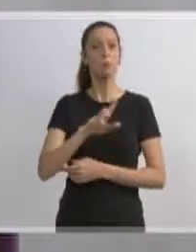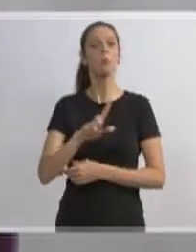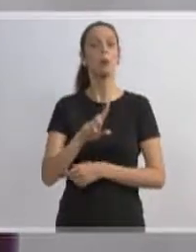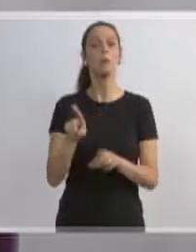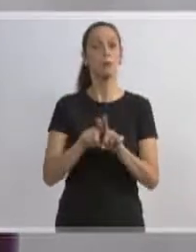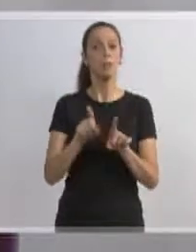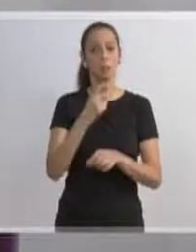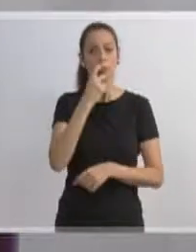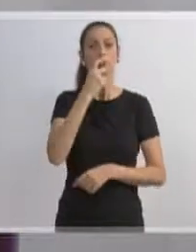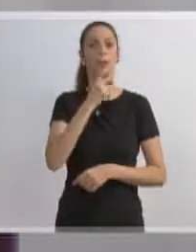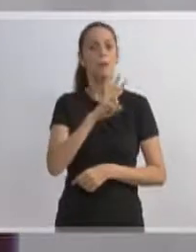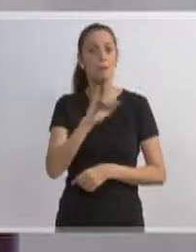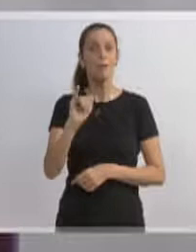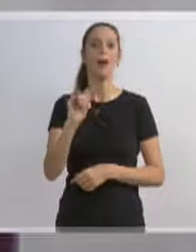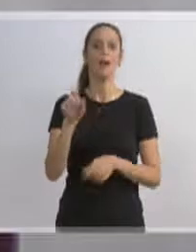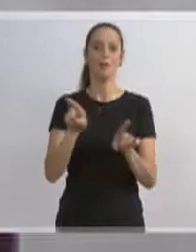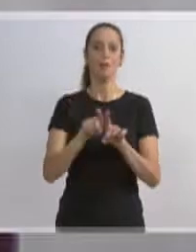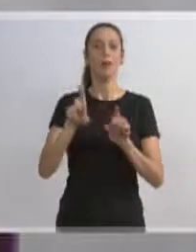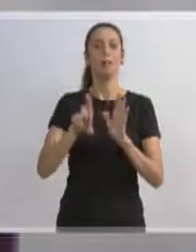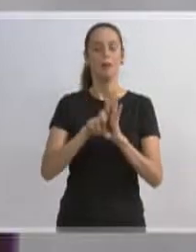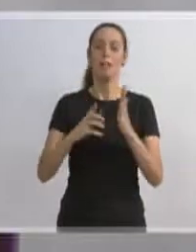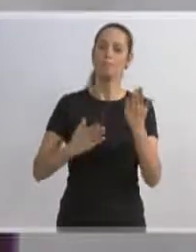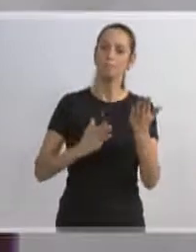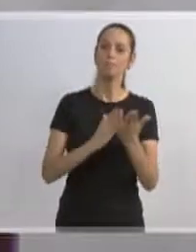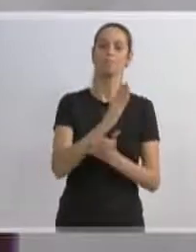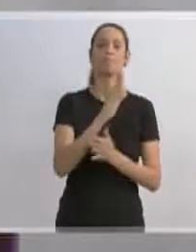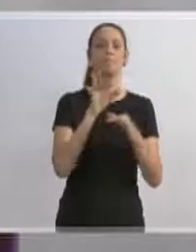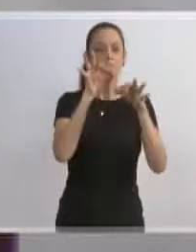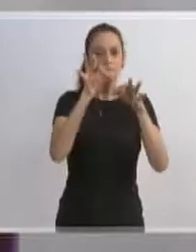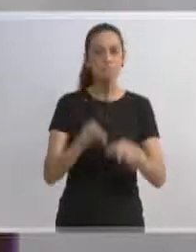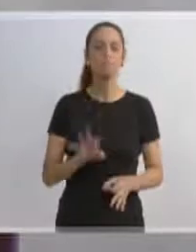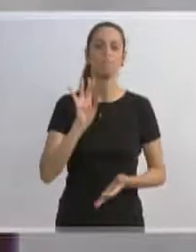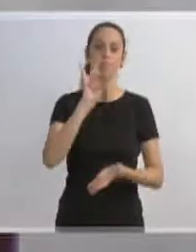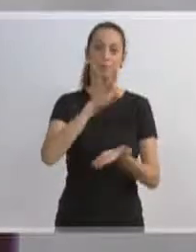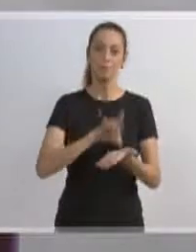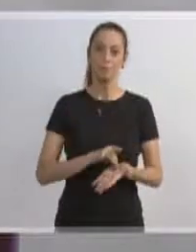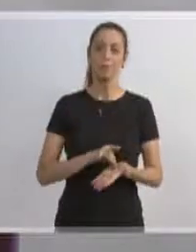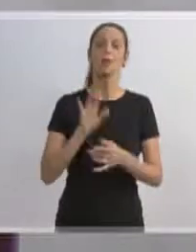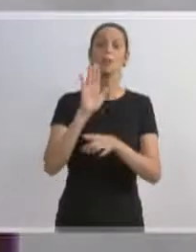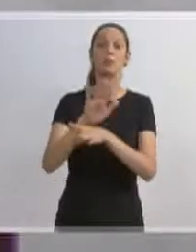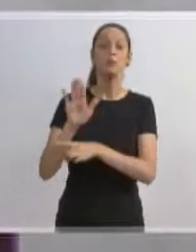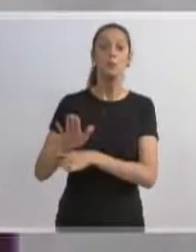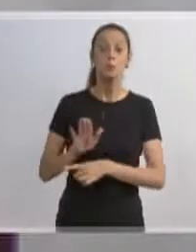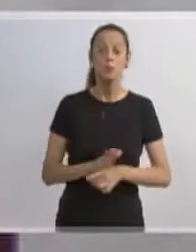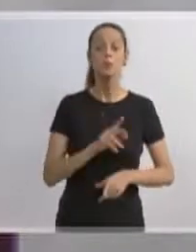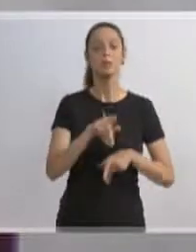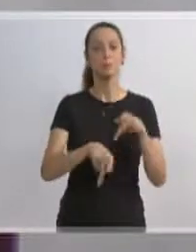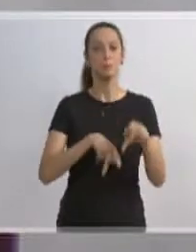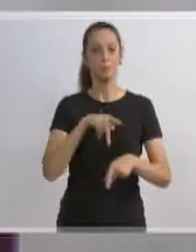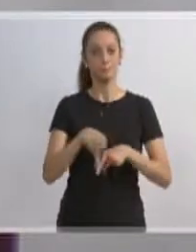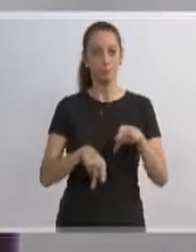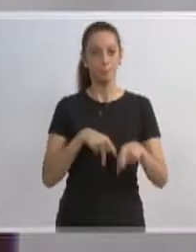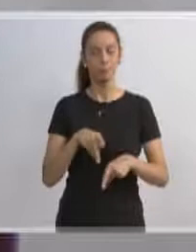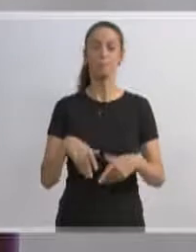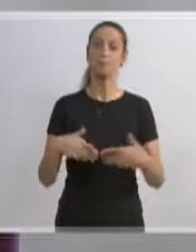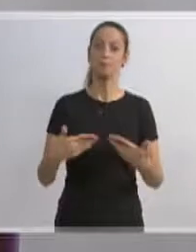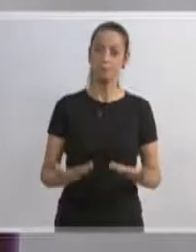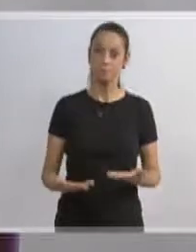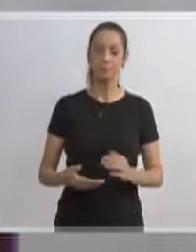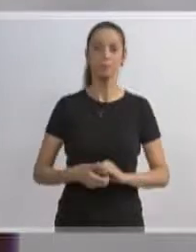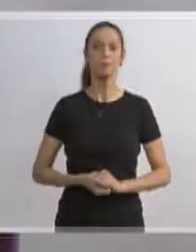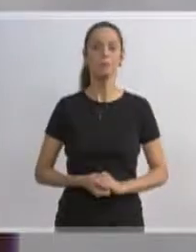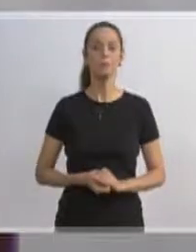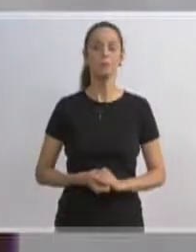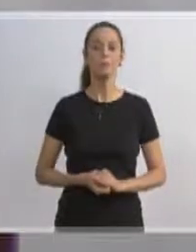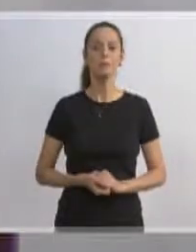seja sancionado para que a gente possa ter efetivado na nossa cidade, ajudando aí a população. Bem, em relação